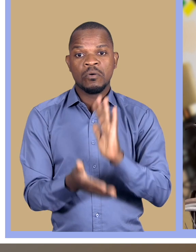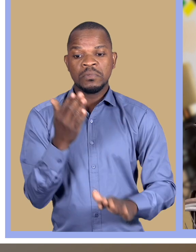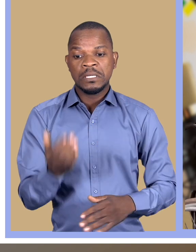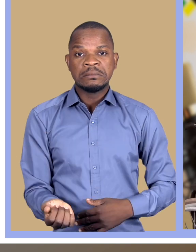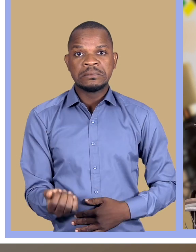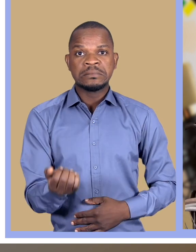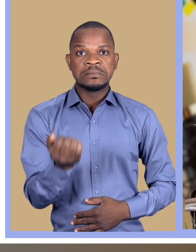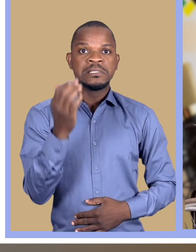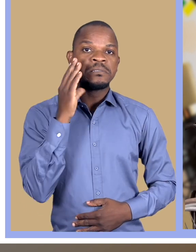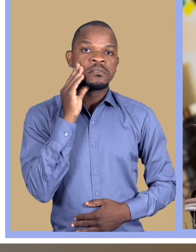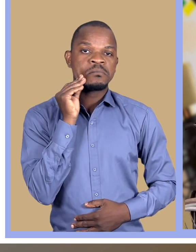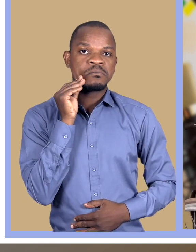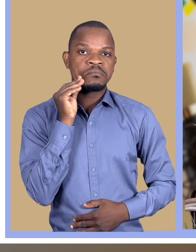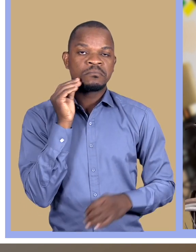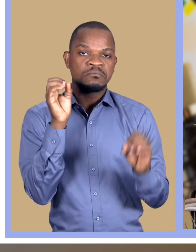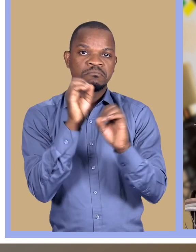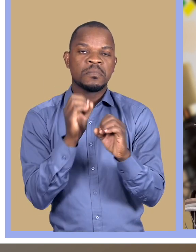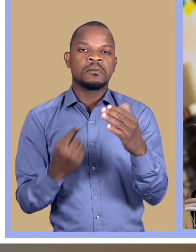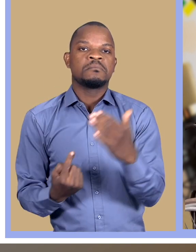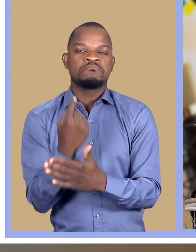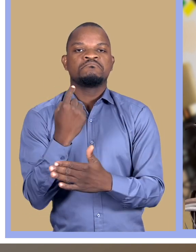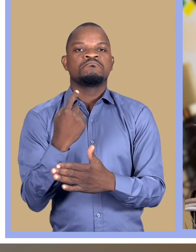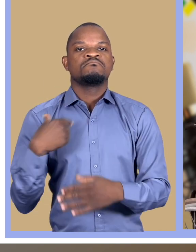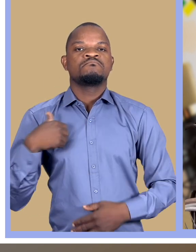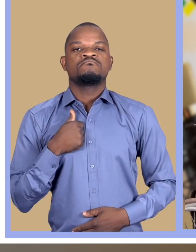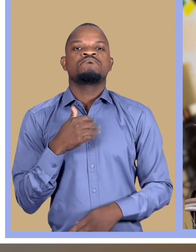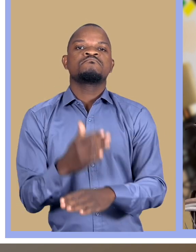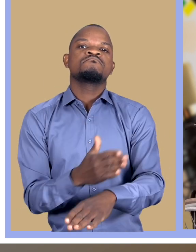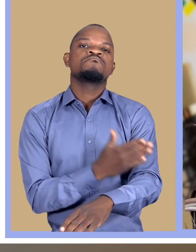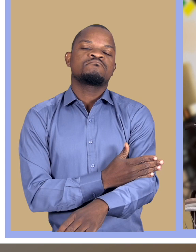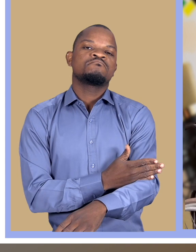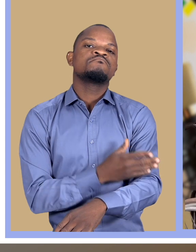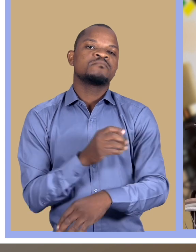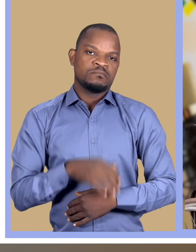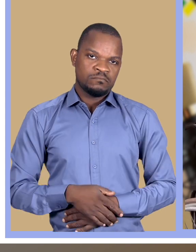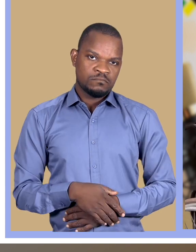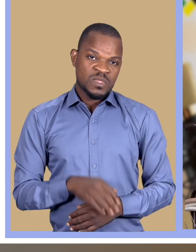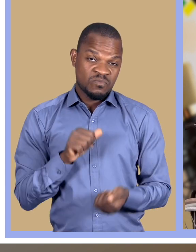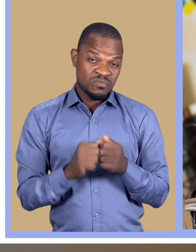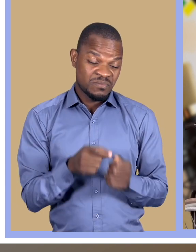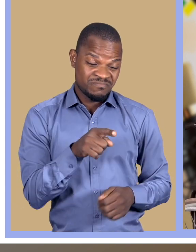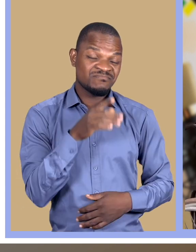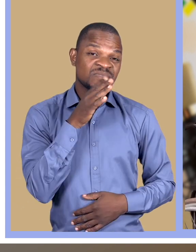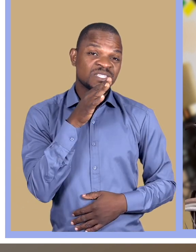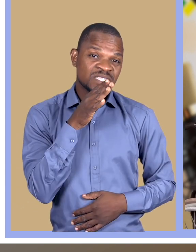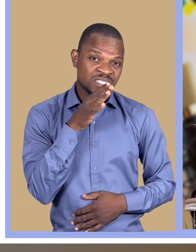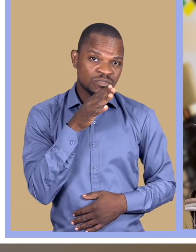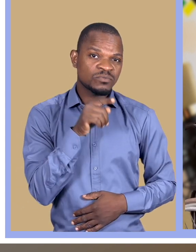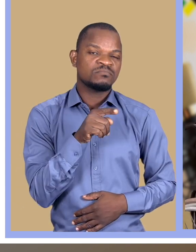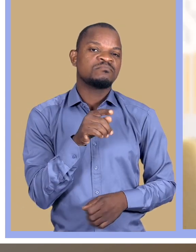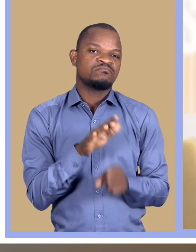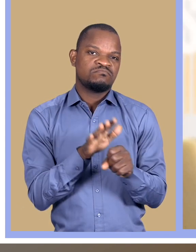de vida terás, vai ser completamente ligado à quantidade de lixo e à qualidade ambiental que